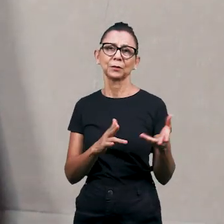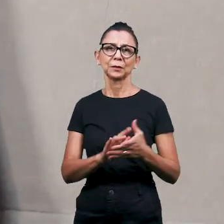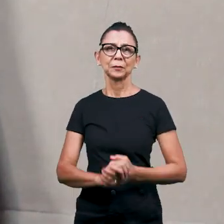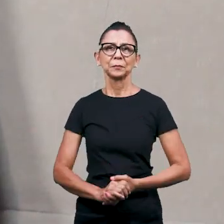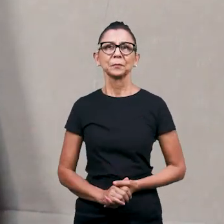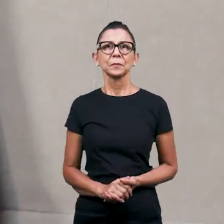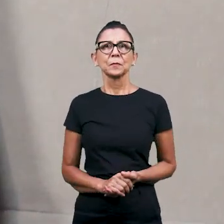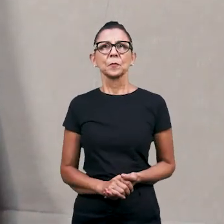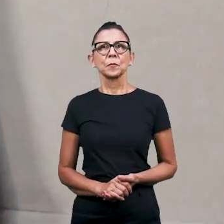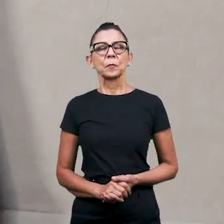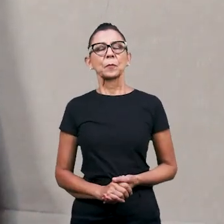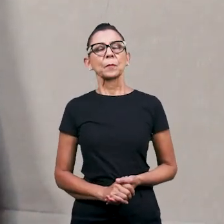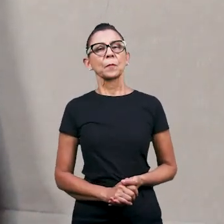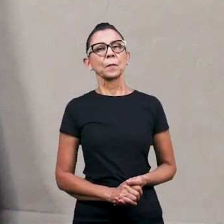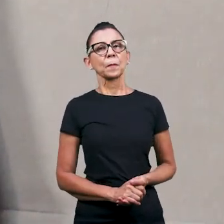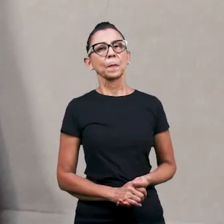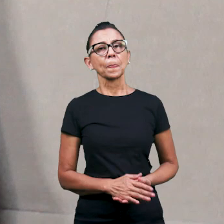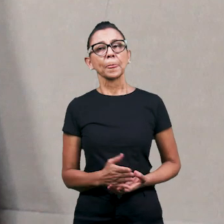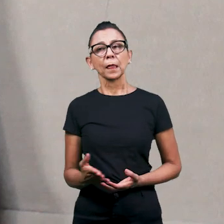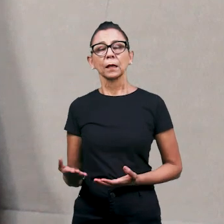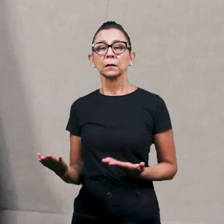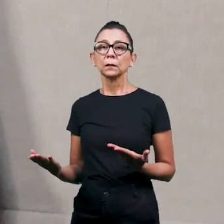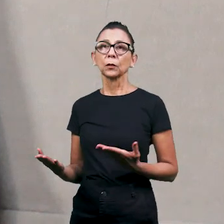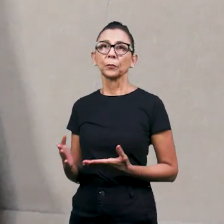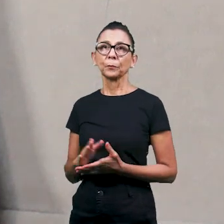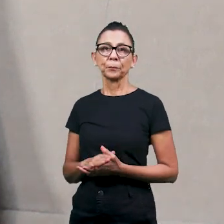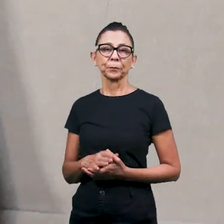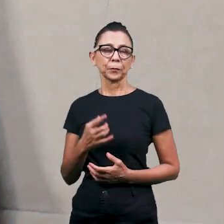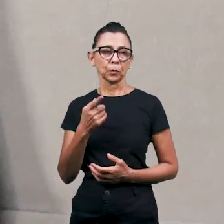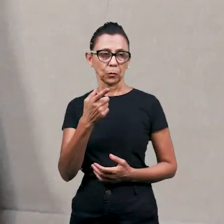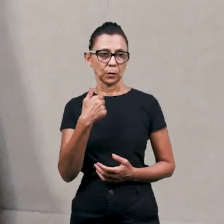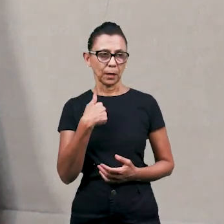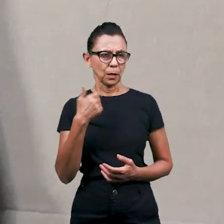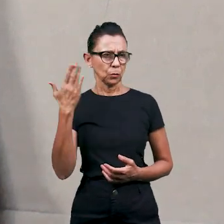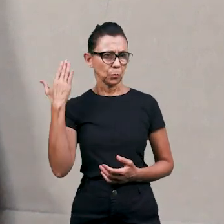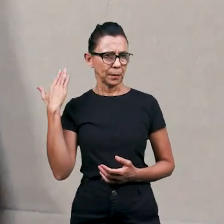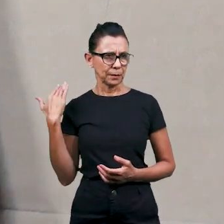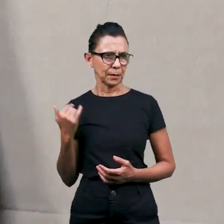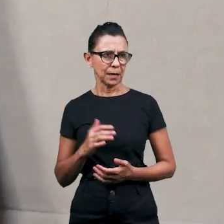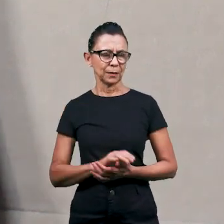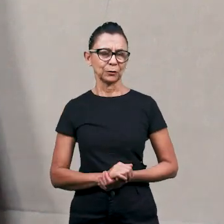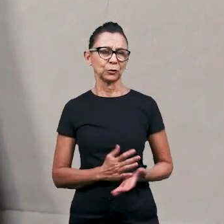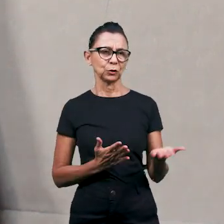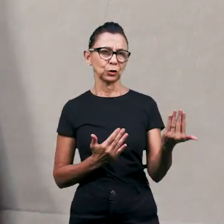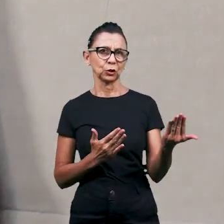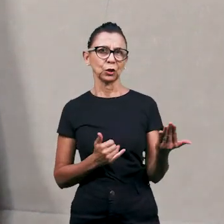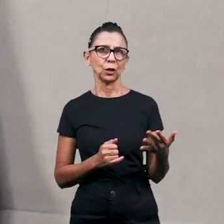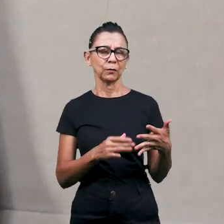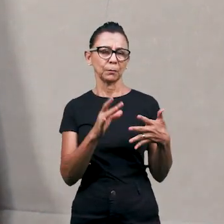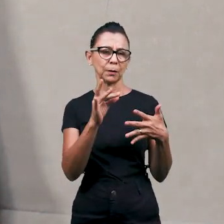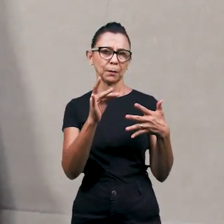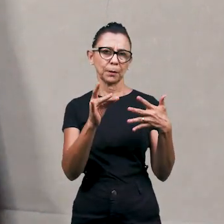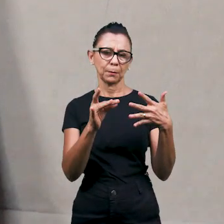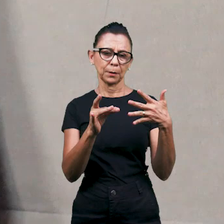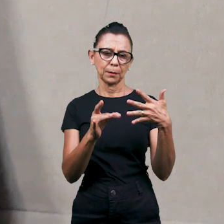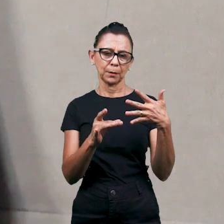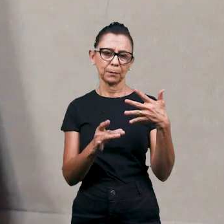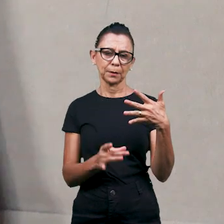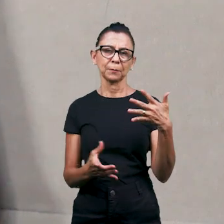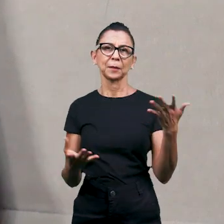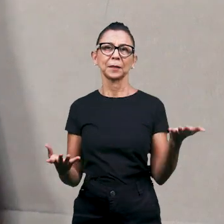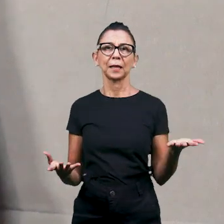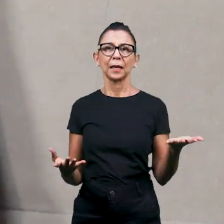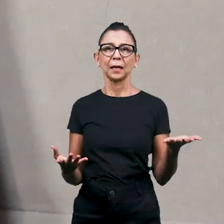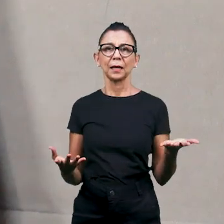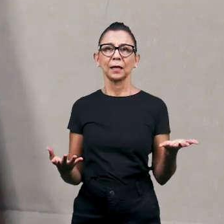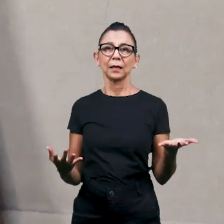pastor vai lá e dá um testemunho da vida dele de jovens, das dificuldades que passou, né, dos perrengues da vida, de como foi difícil,